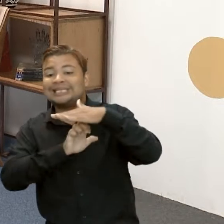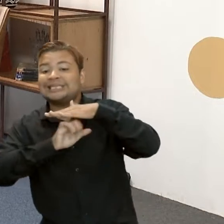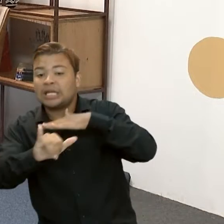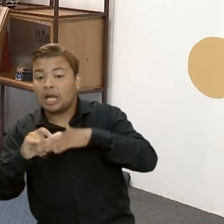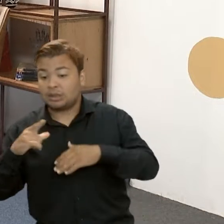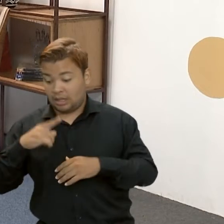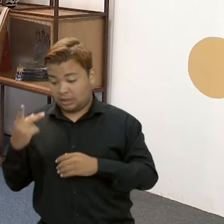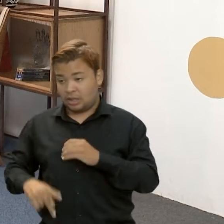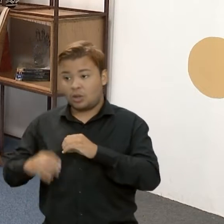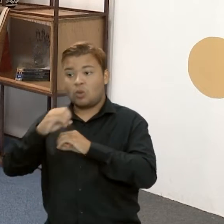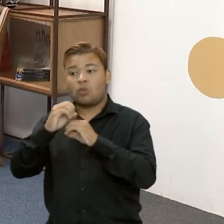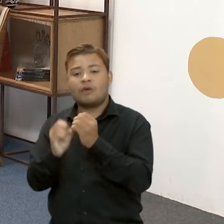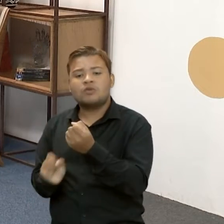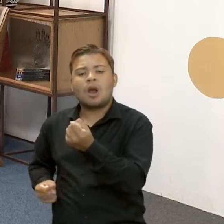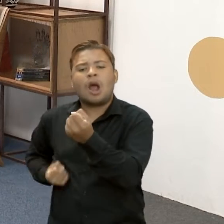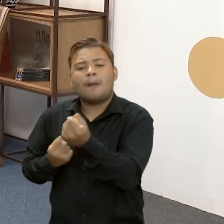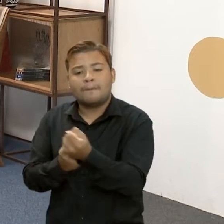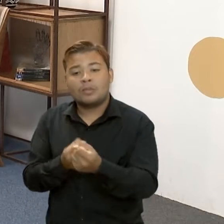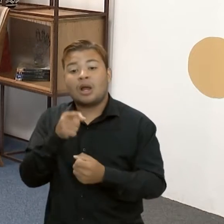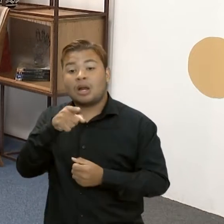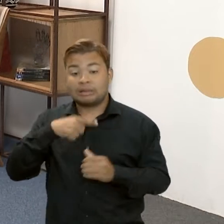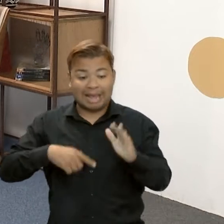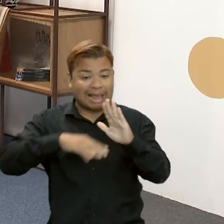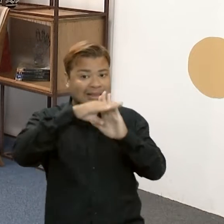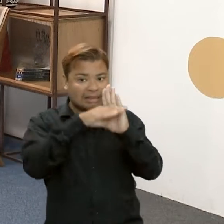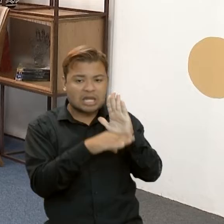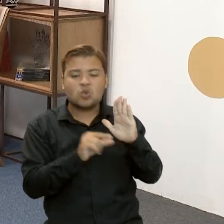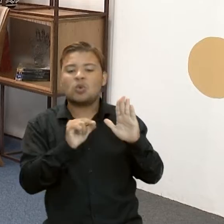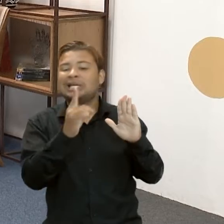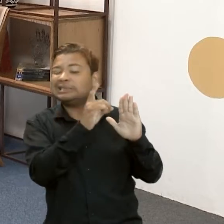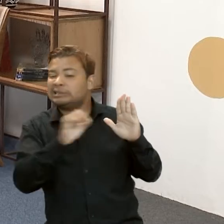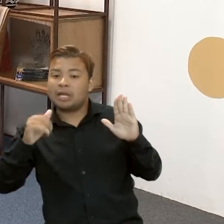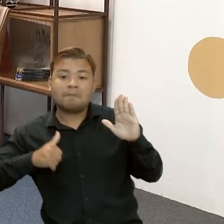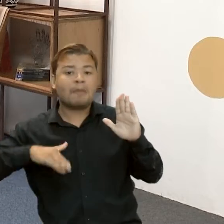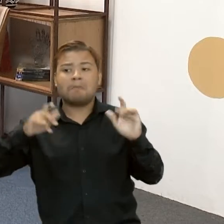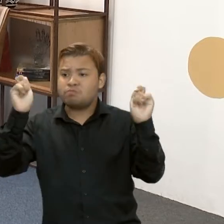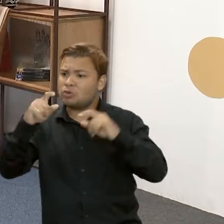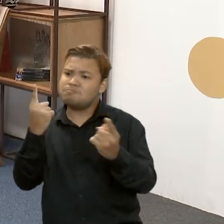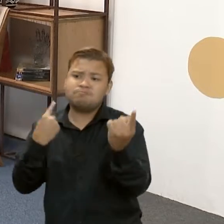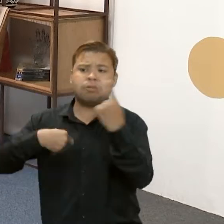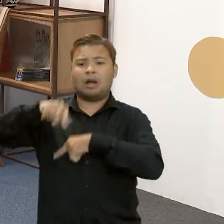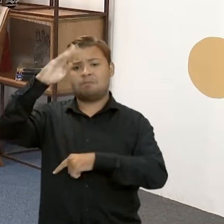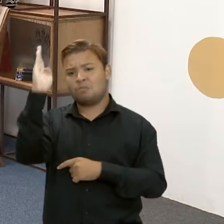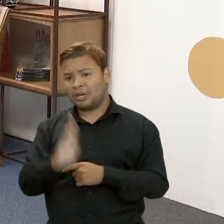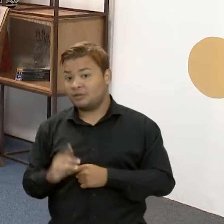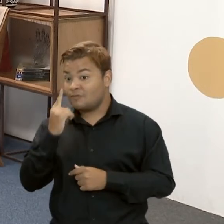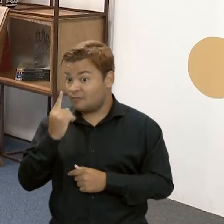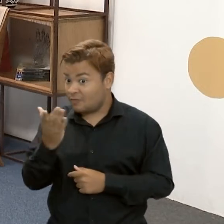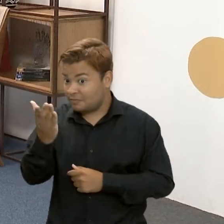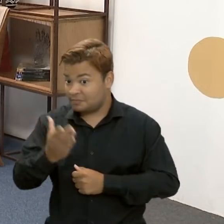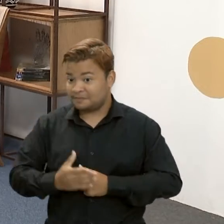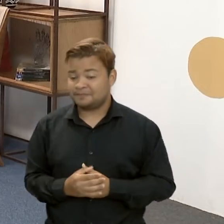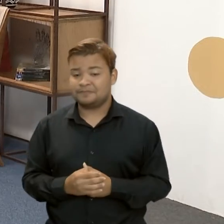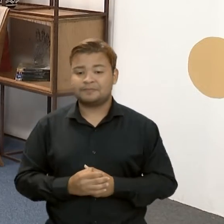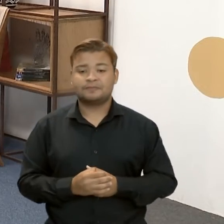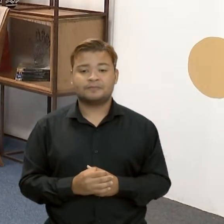apoio da UFG e está na lista das 100 mais promissoras do país. É isso mesmo, pode rodar.